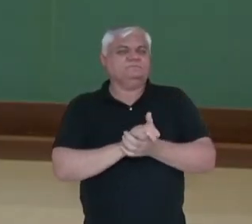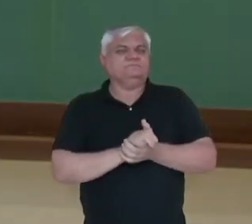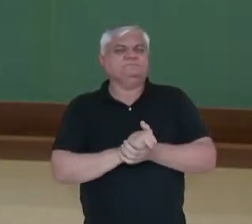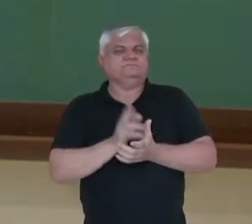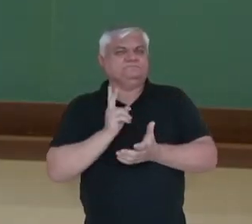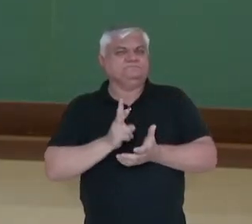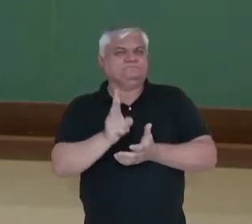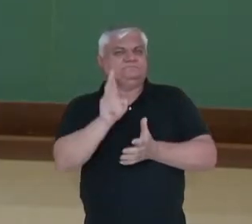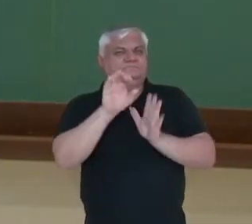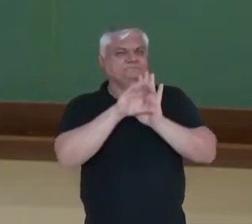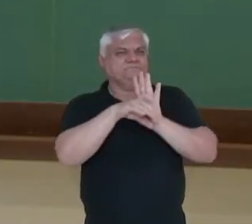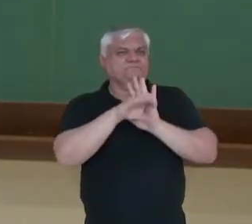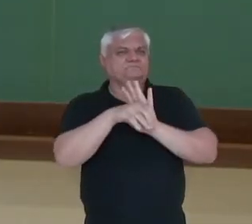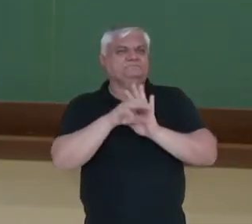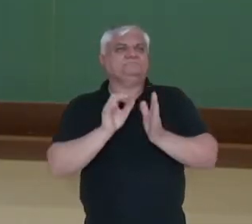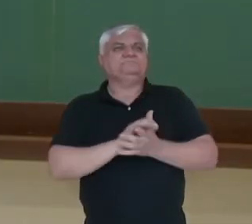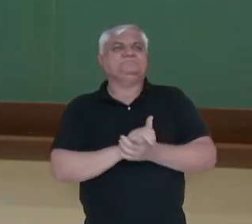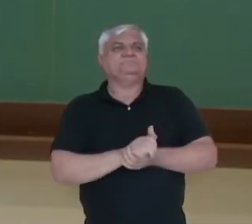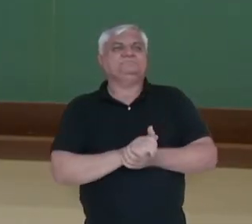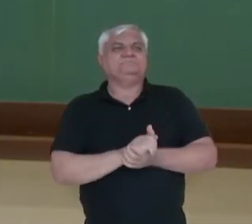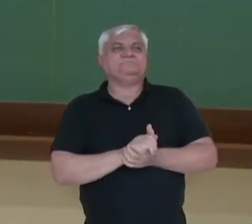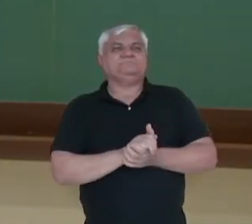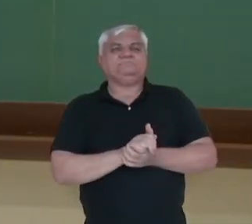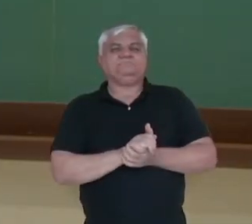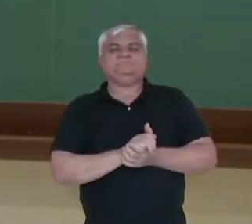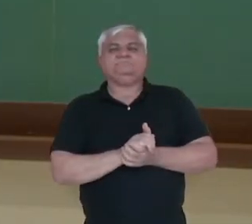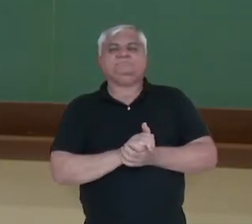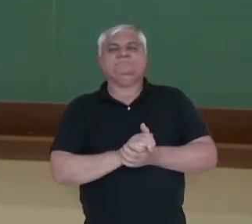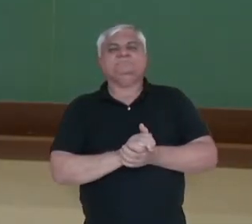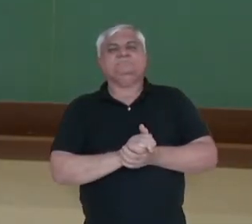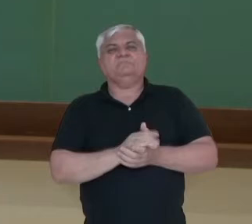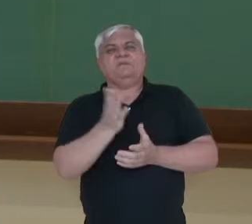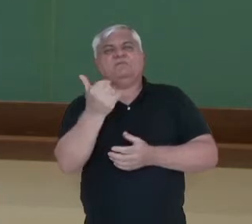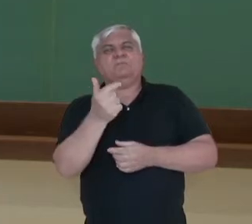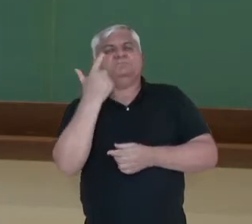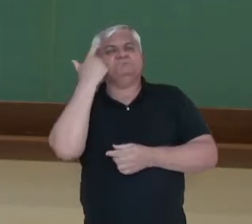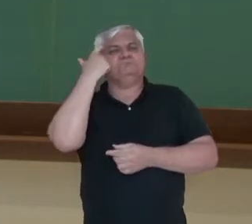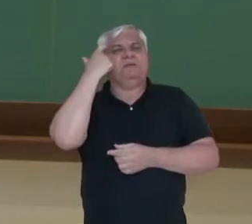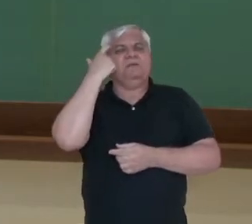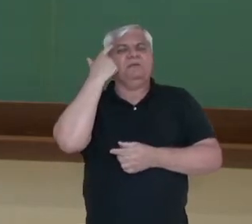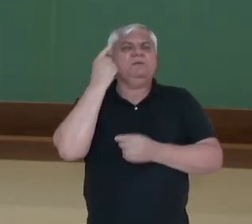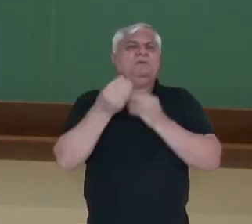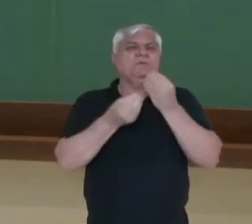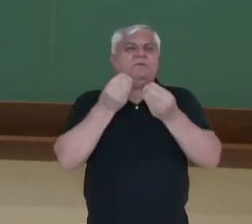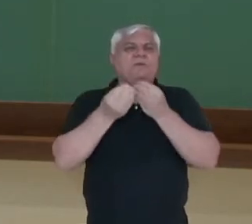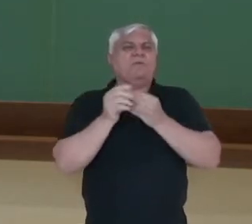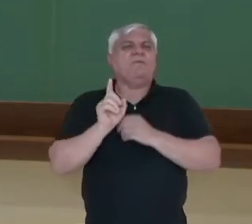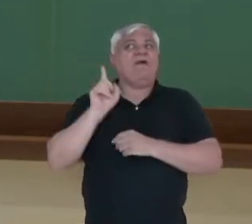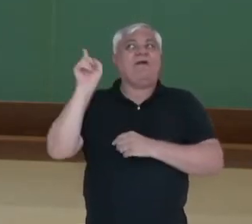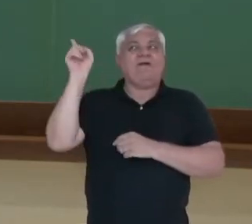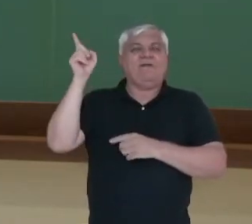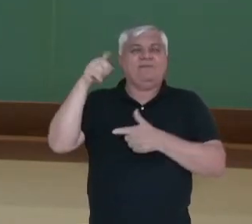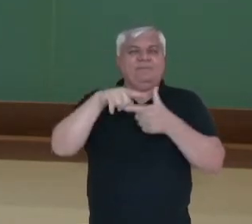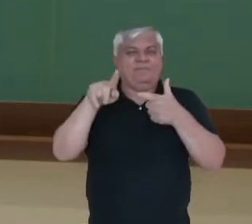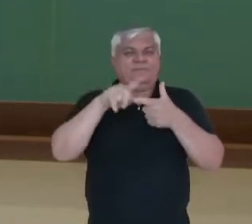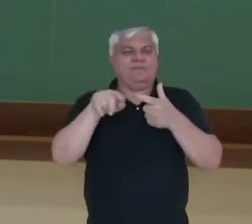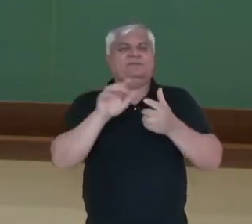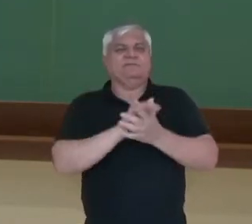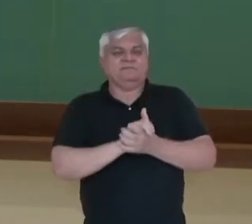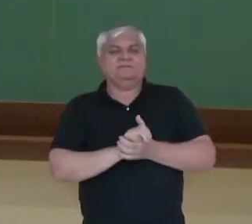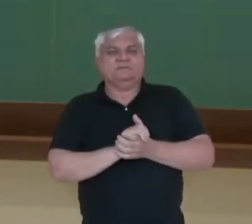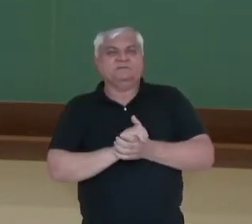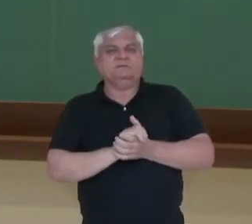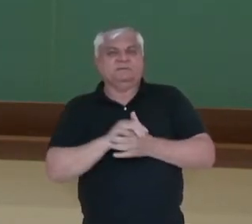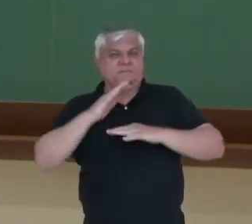aqui com os nossos conceitos, tá? Vamos pensar juntos então essa situação problema, essa